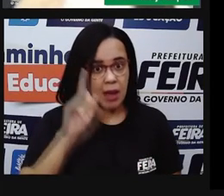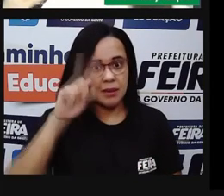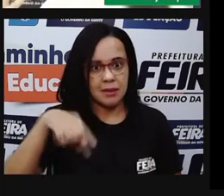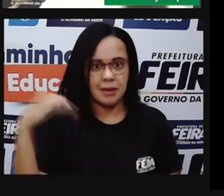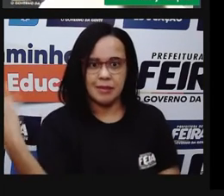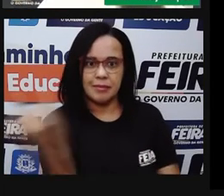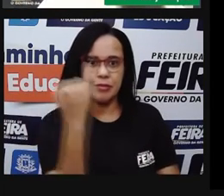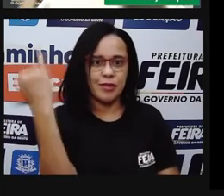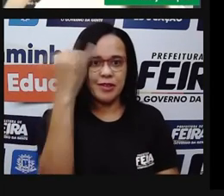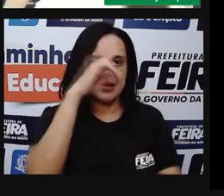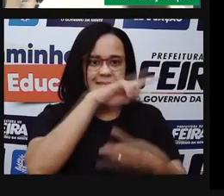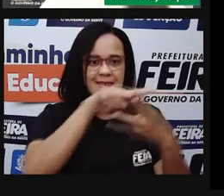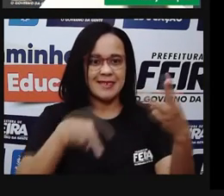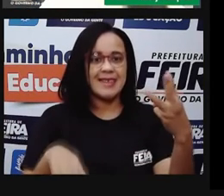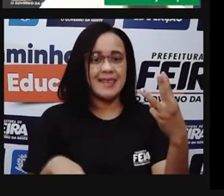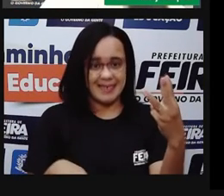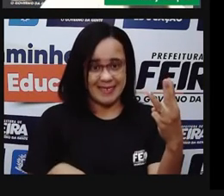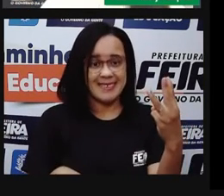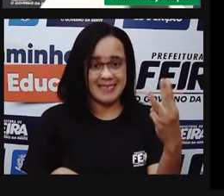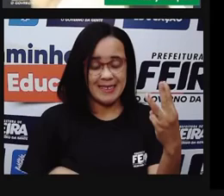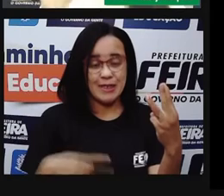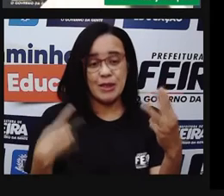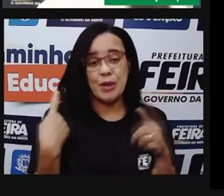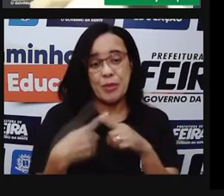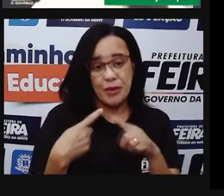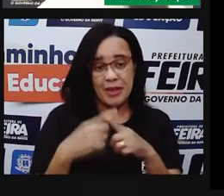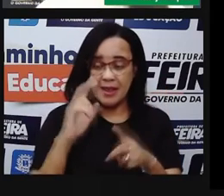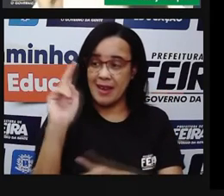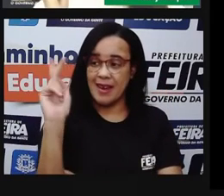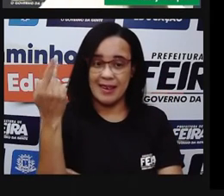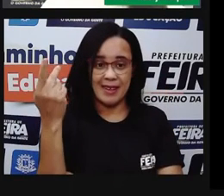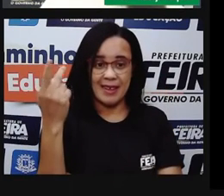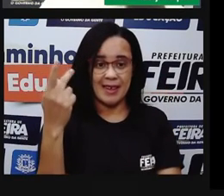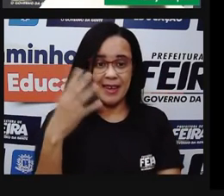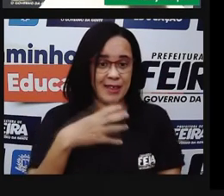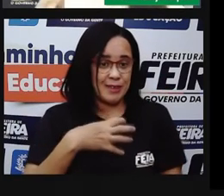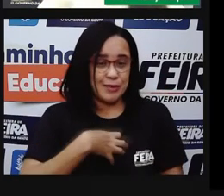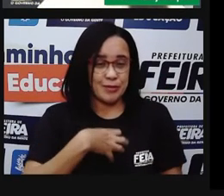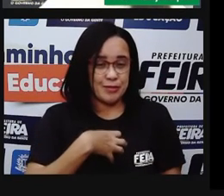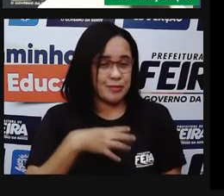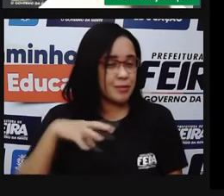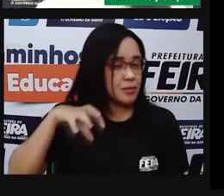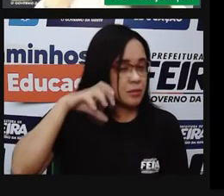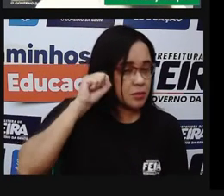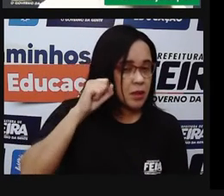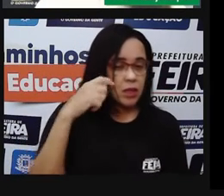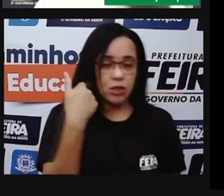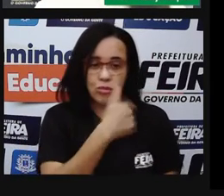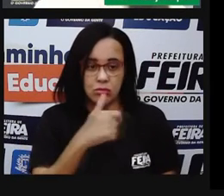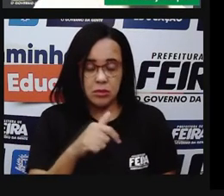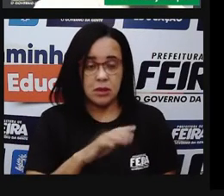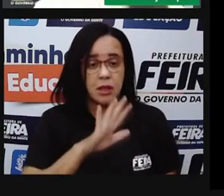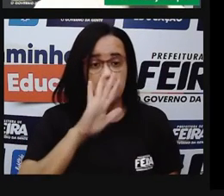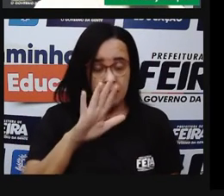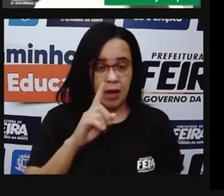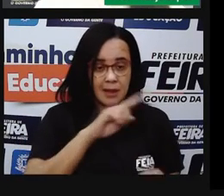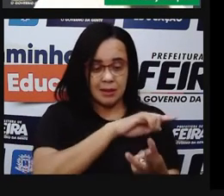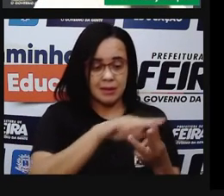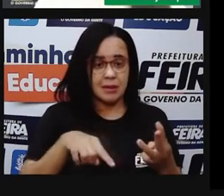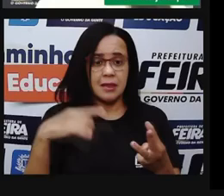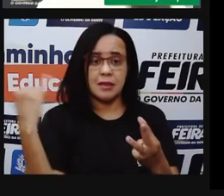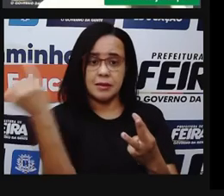gente costuma dizer que é uma letra sem som, mas ela tem três papéis importantes no nosso sistema de